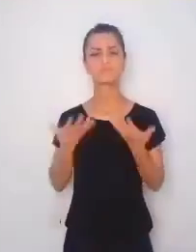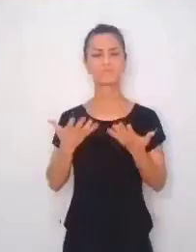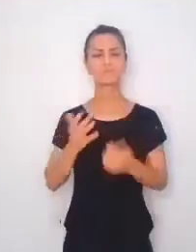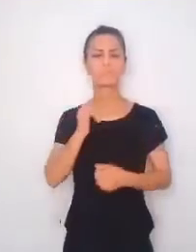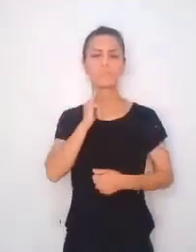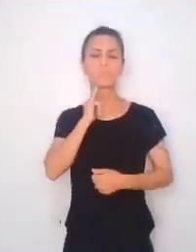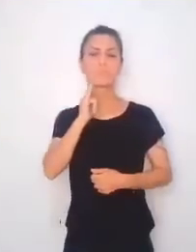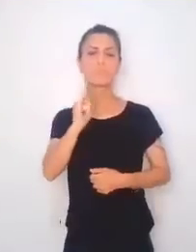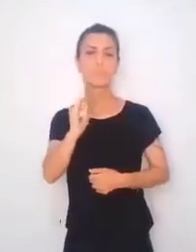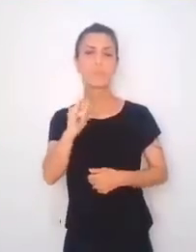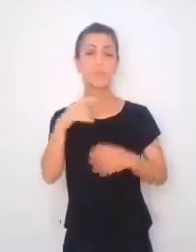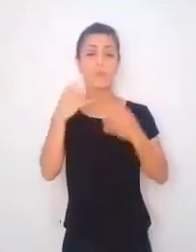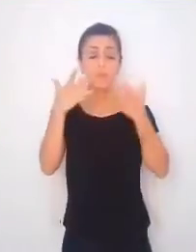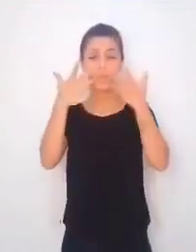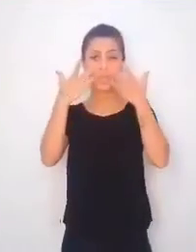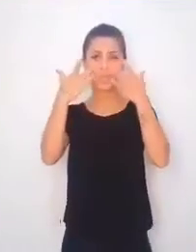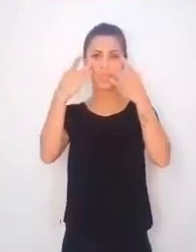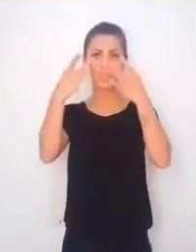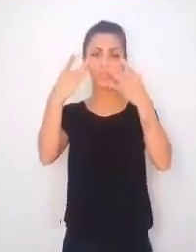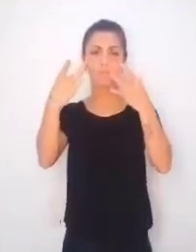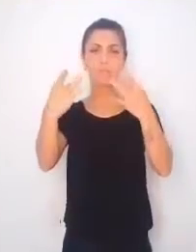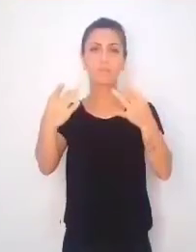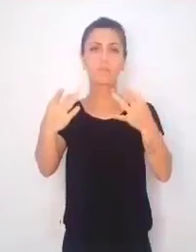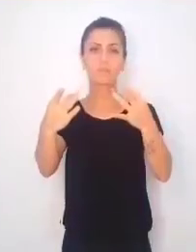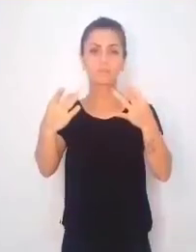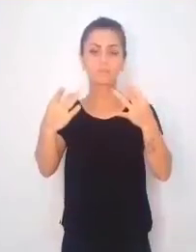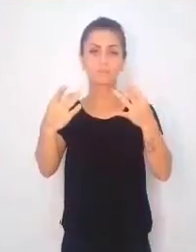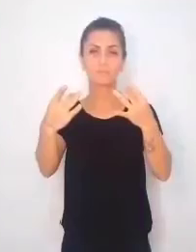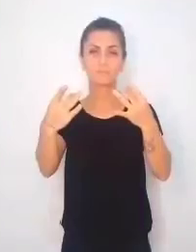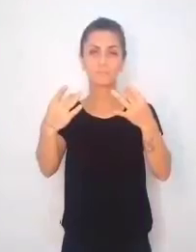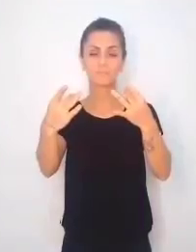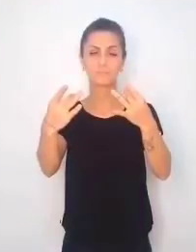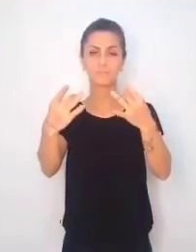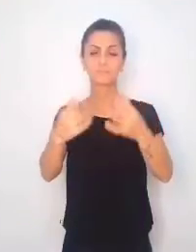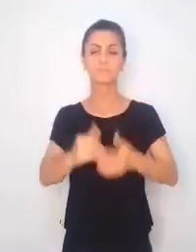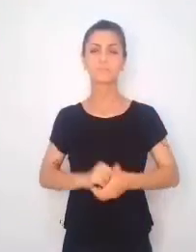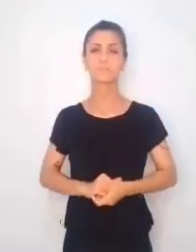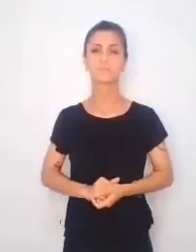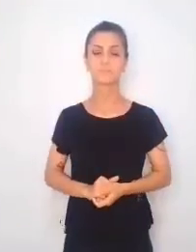hoje eu quero lhe falar, preste muita atenção.